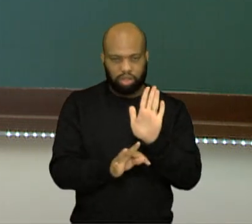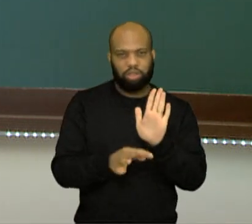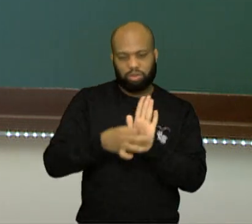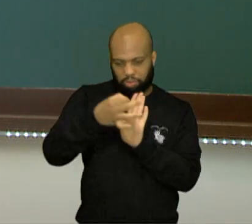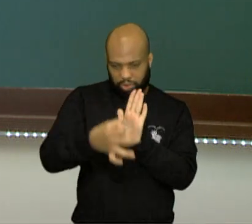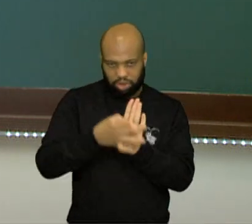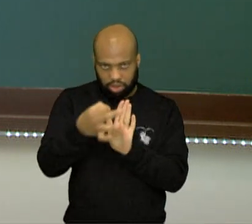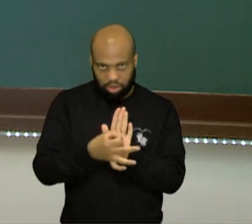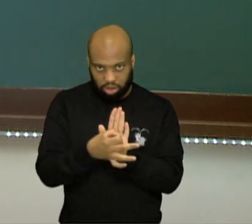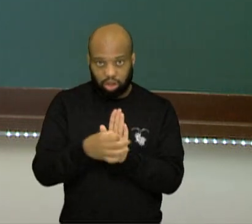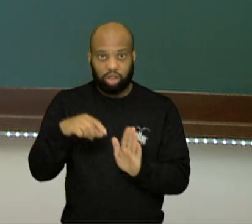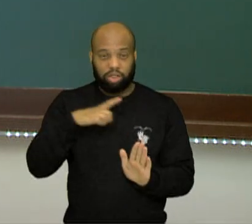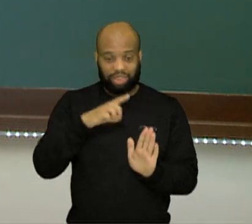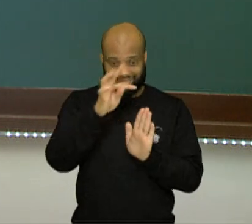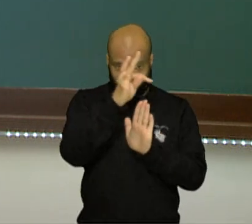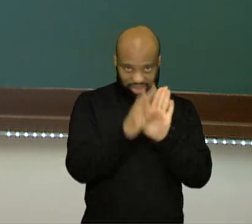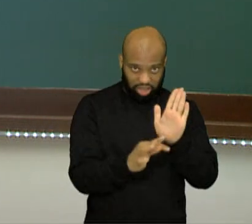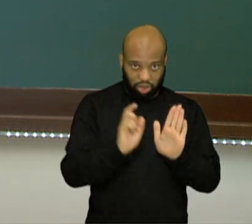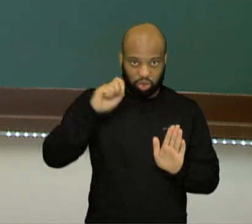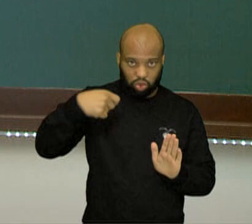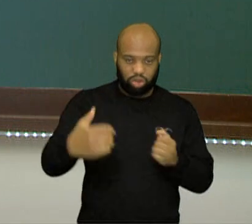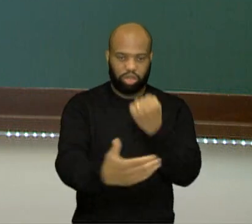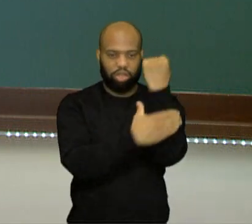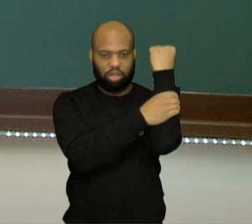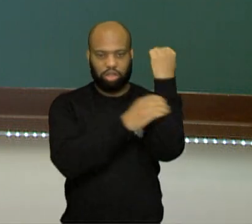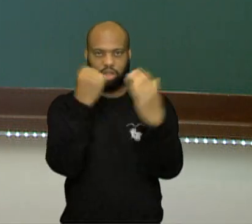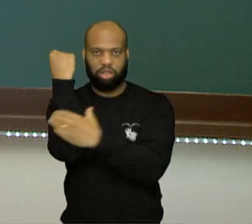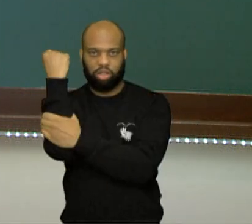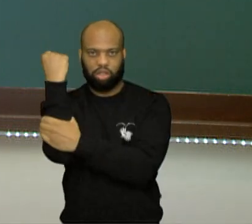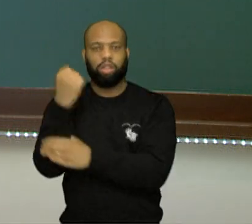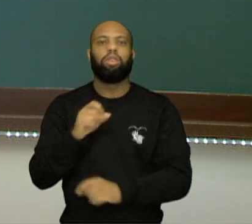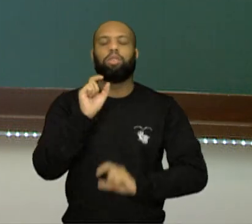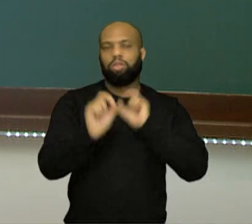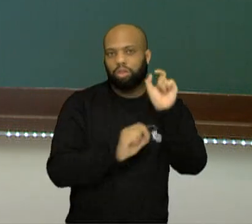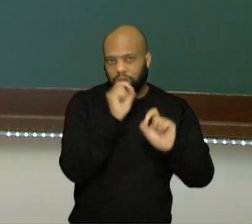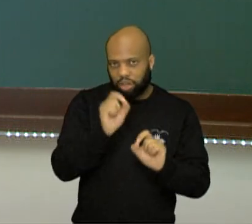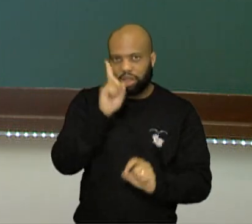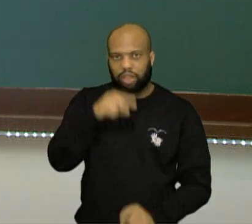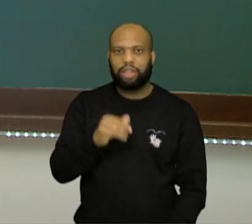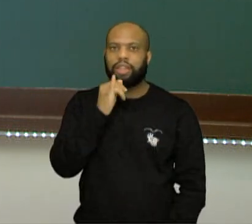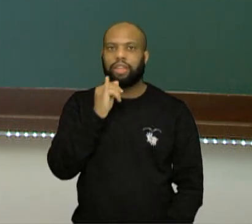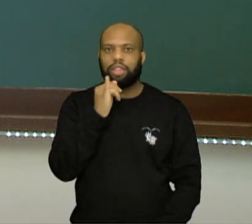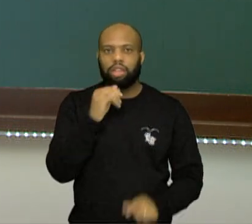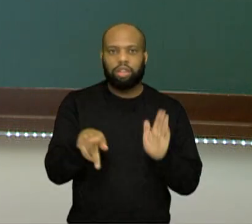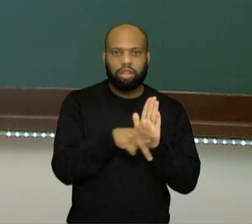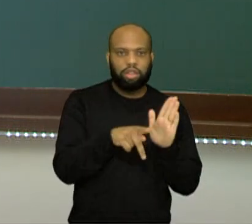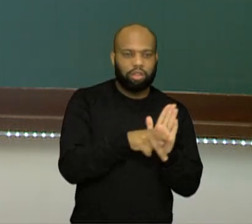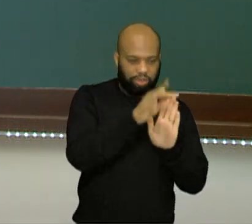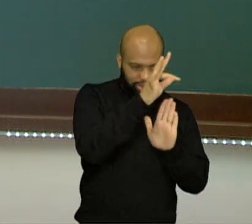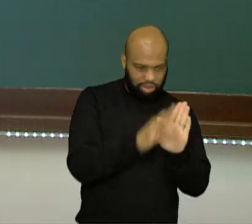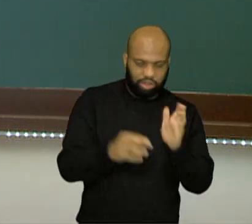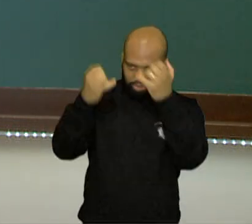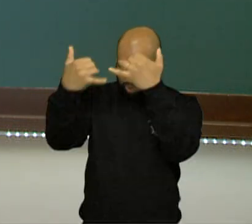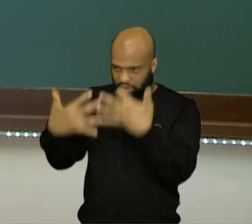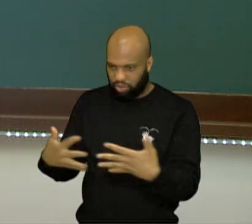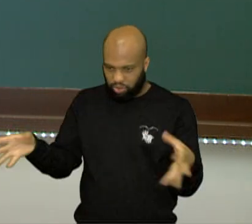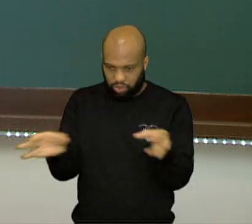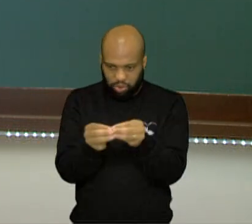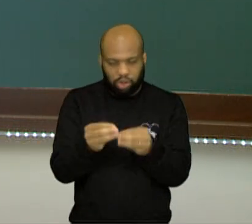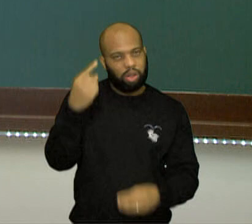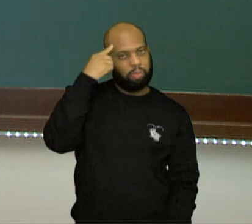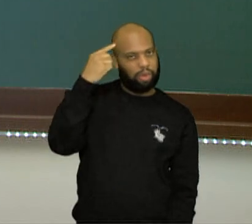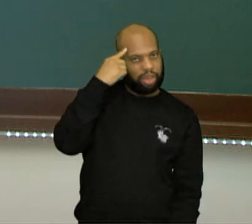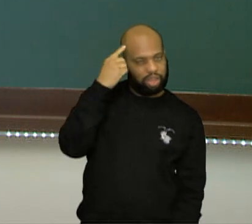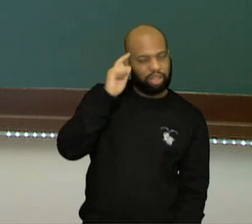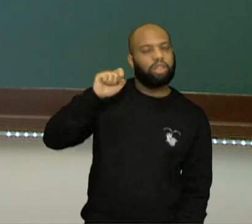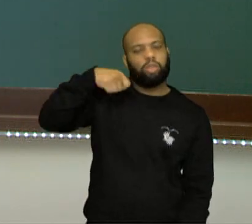trechos sobre a personagem Mulher Maravilha são exemplo de uma resenha descritiva? Pense aí, Eu